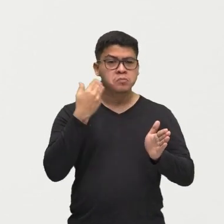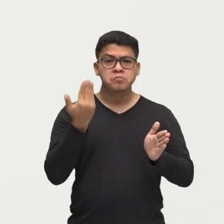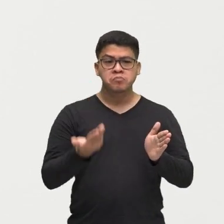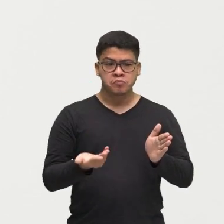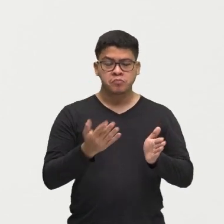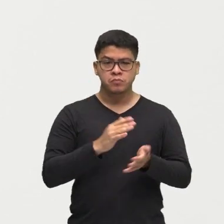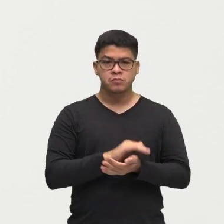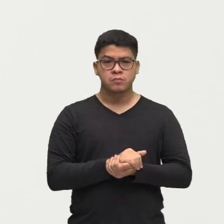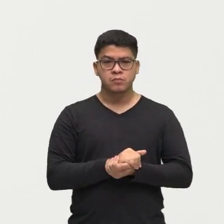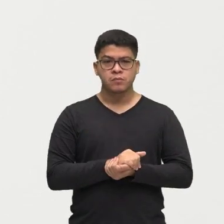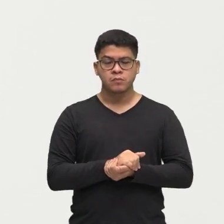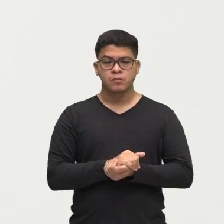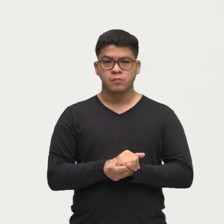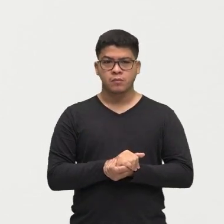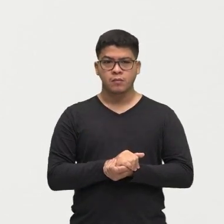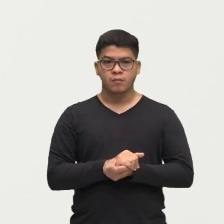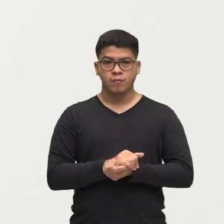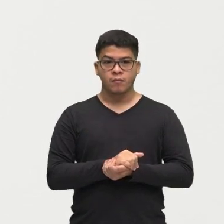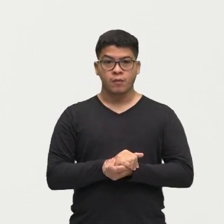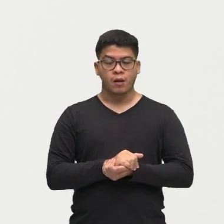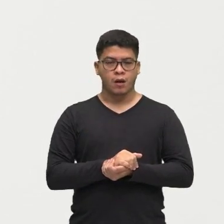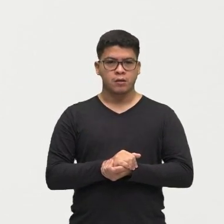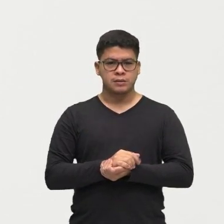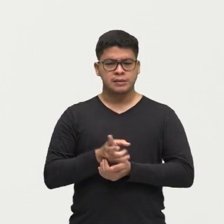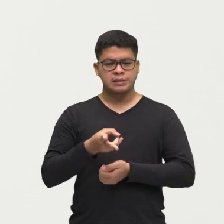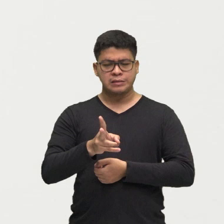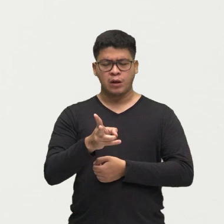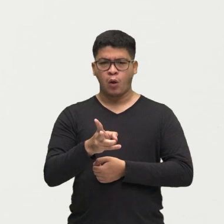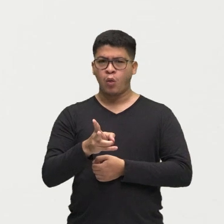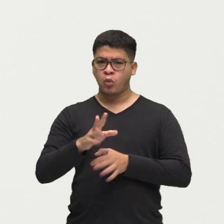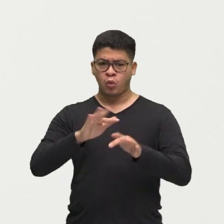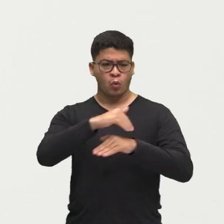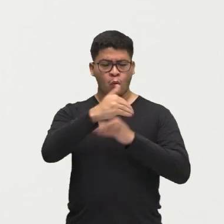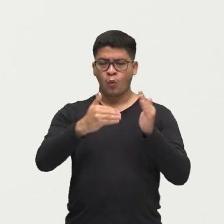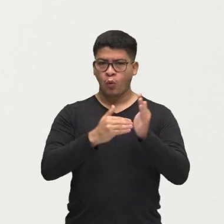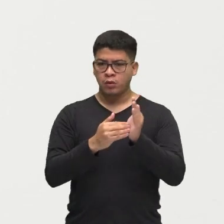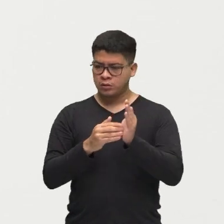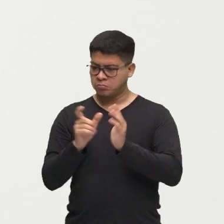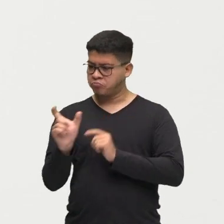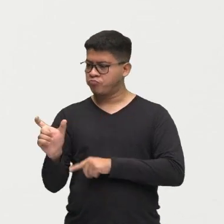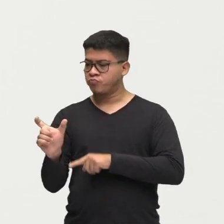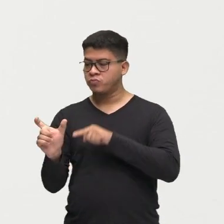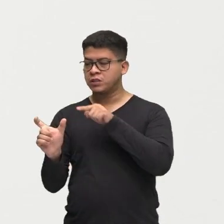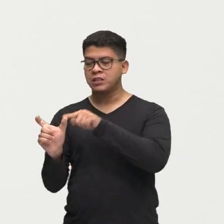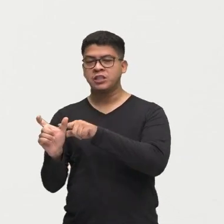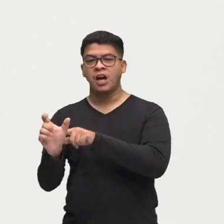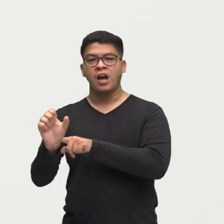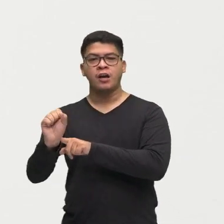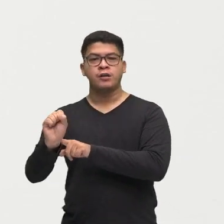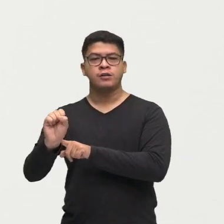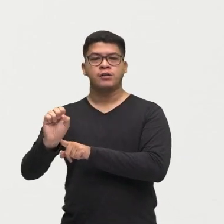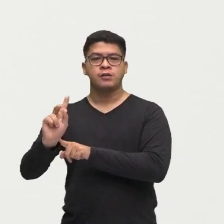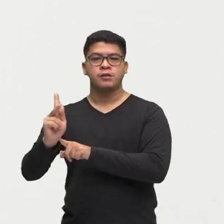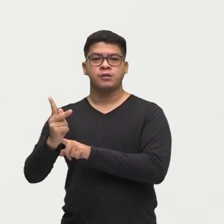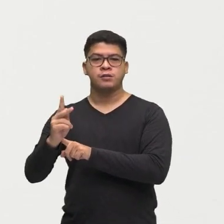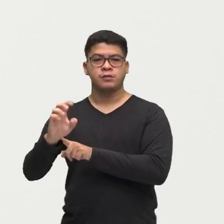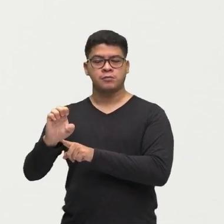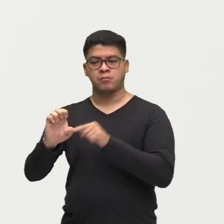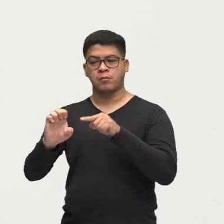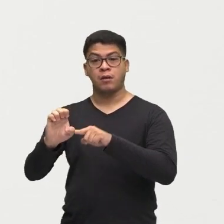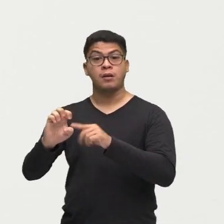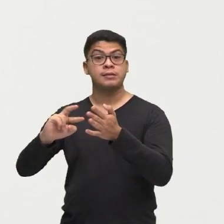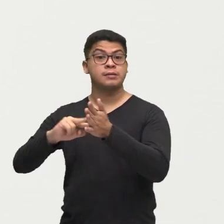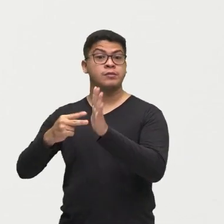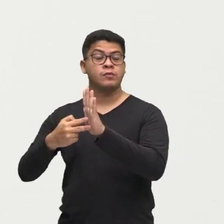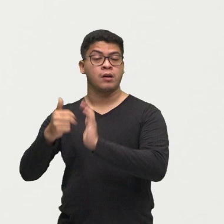Em primeiro lugar, todas elas têm um sujeito, não é? No caso aqui é she. Em seguida,